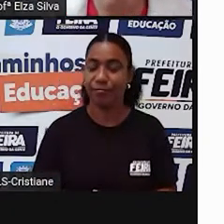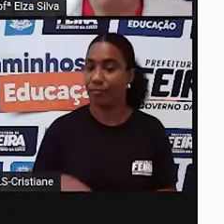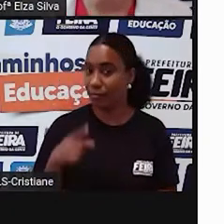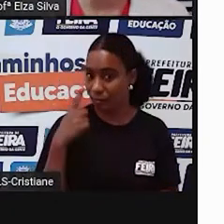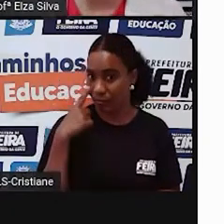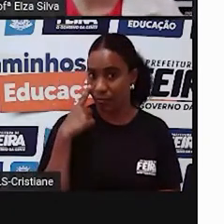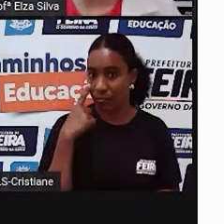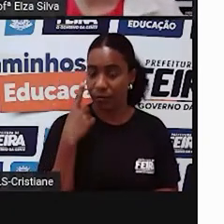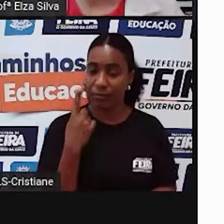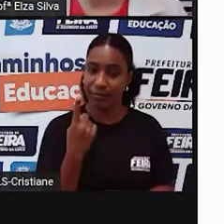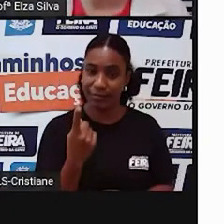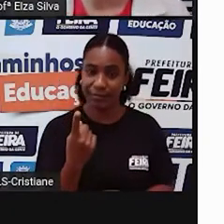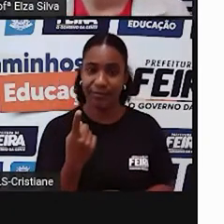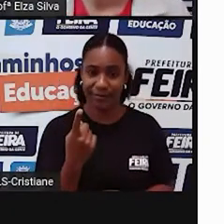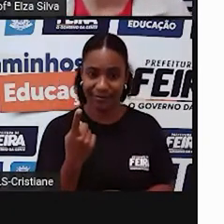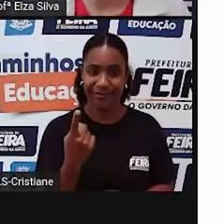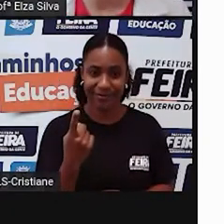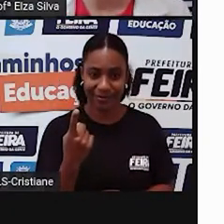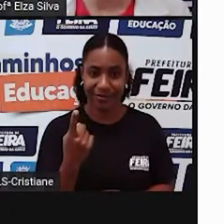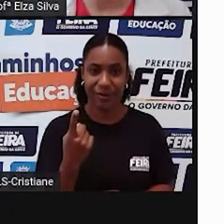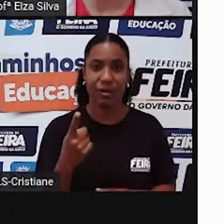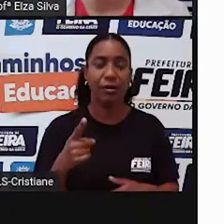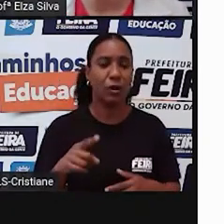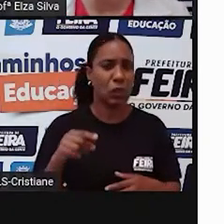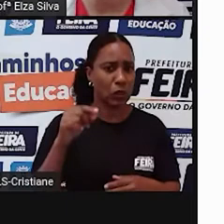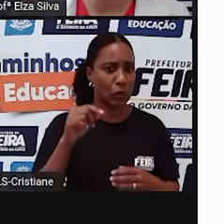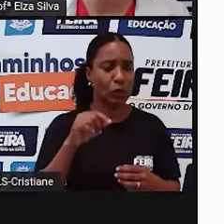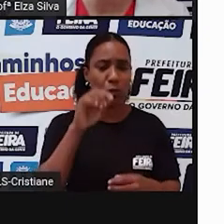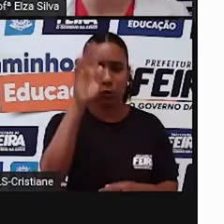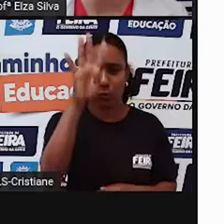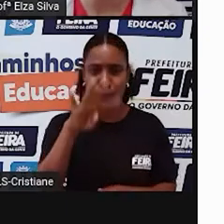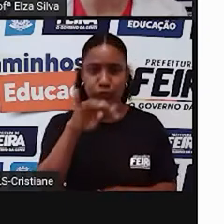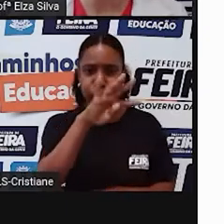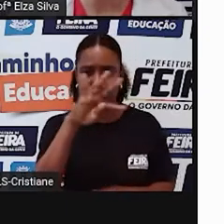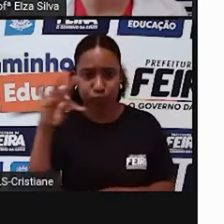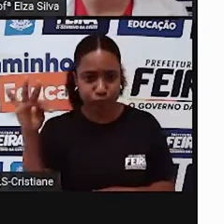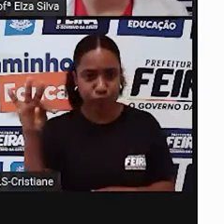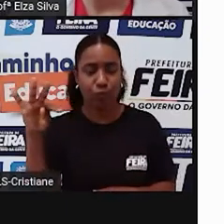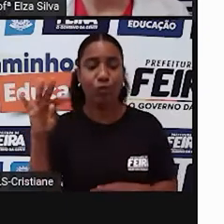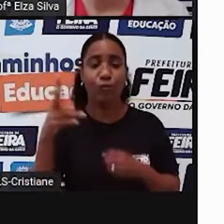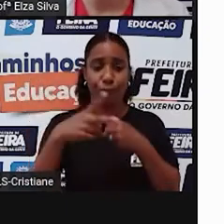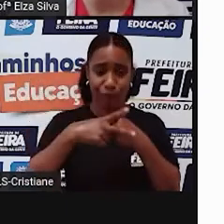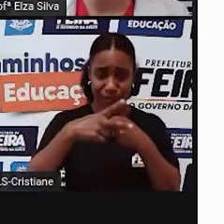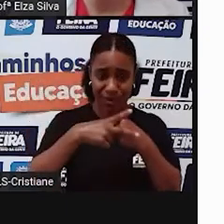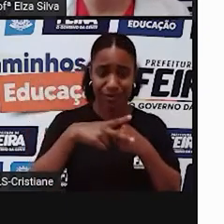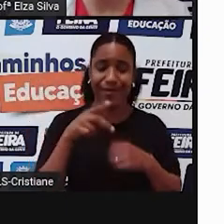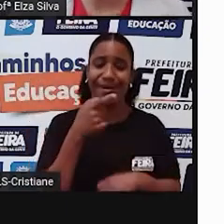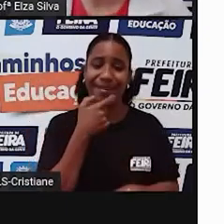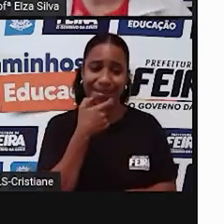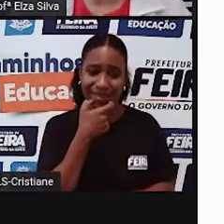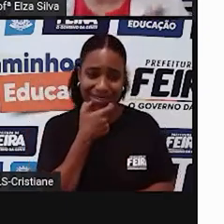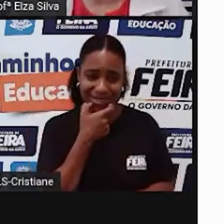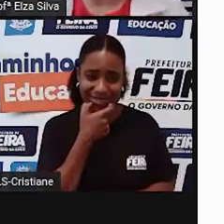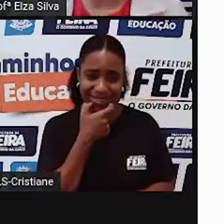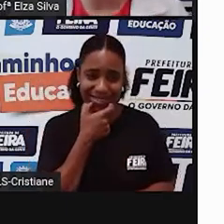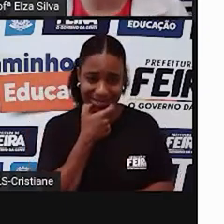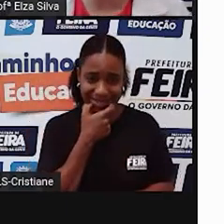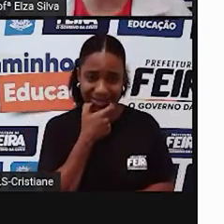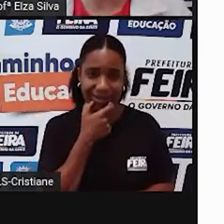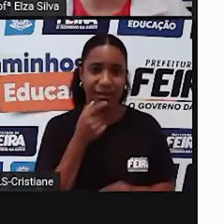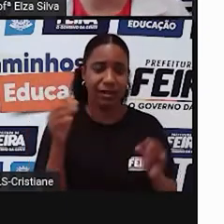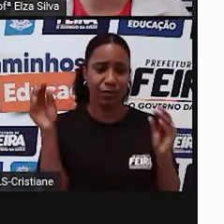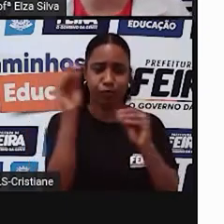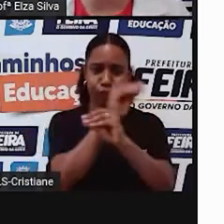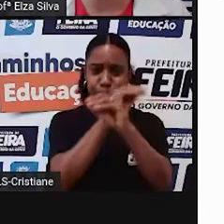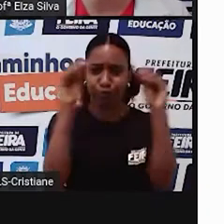Observem que nós temos aqui um grupo de verbos da língua inglesa e eles estão misturados.